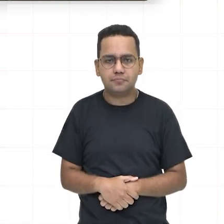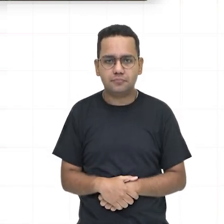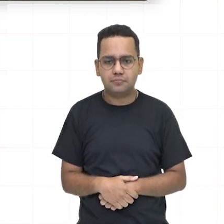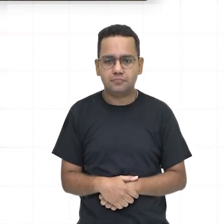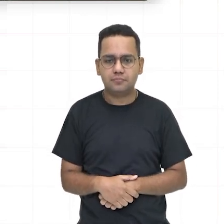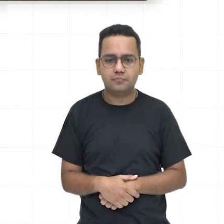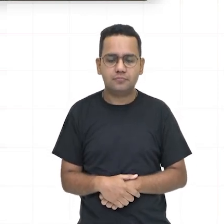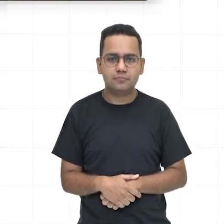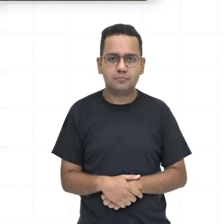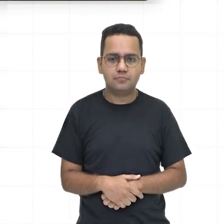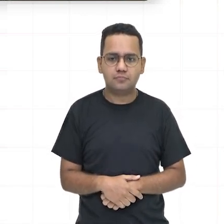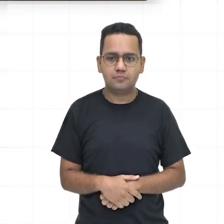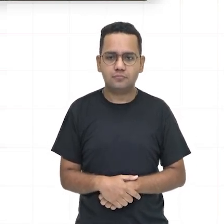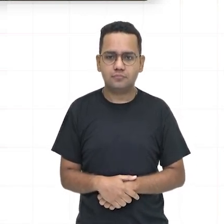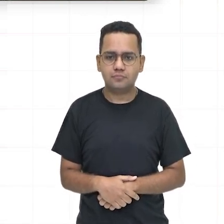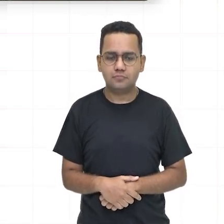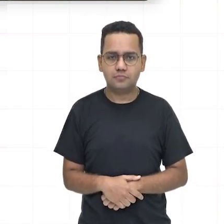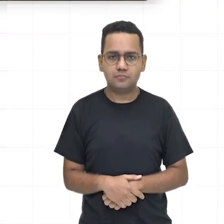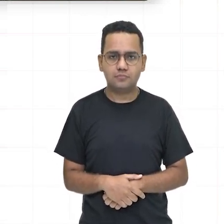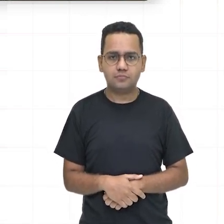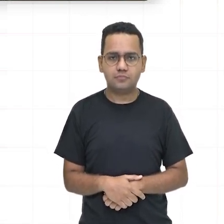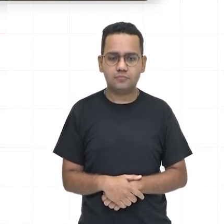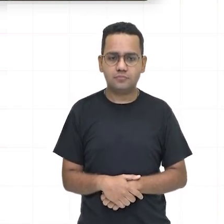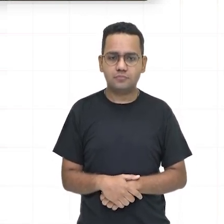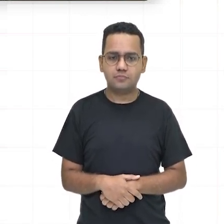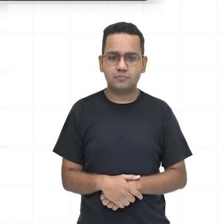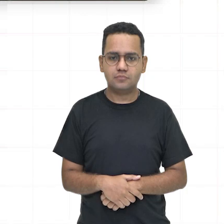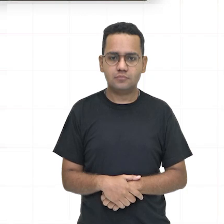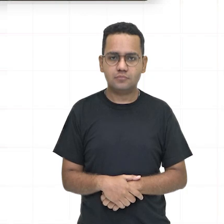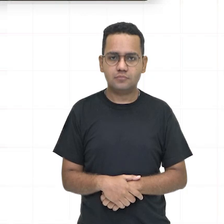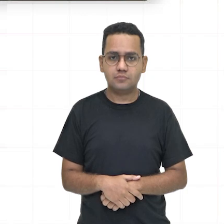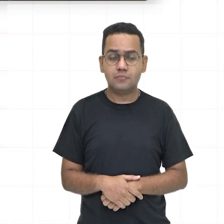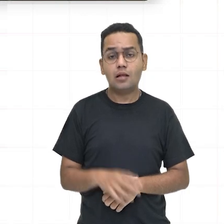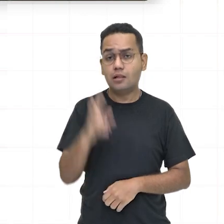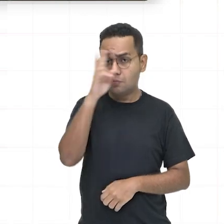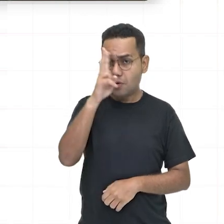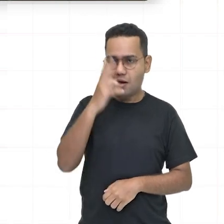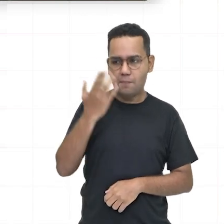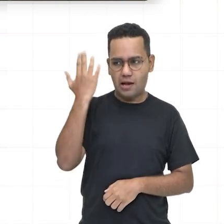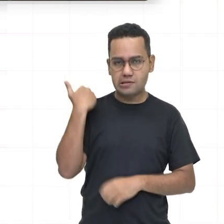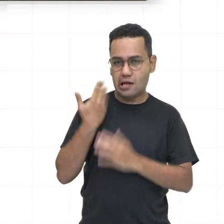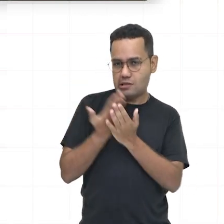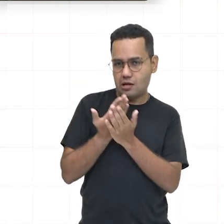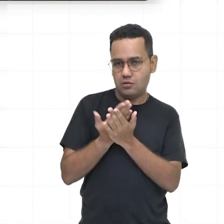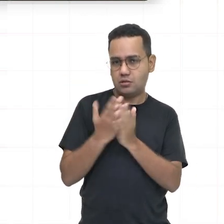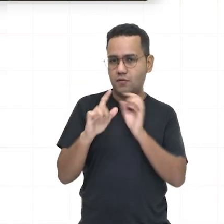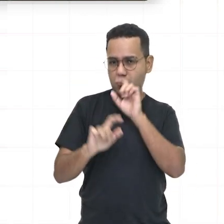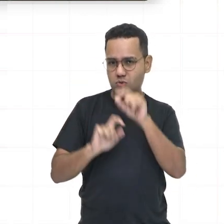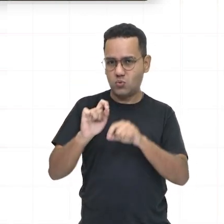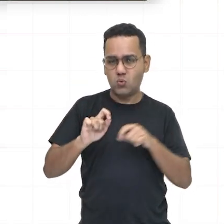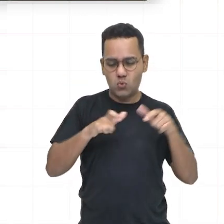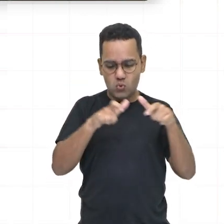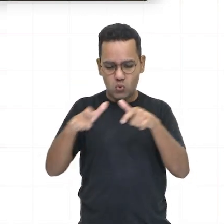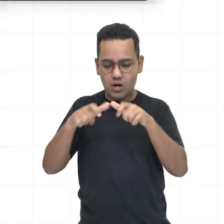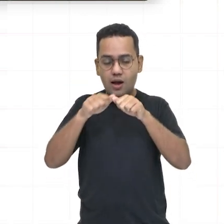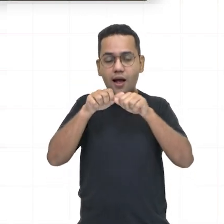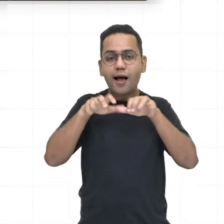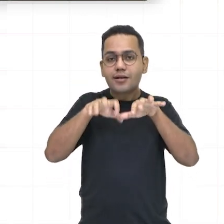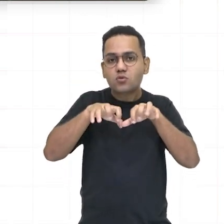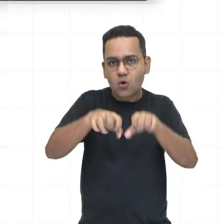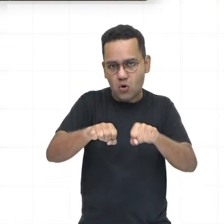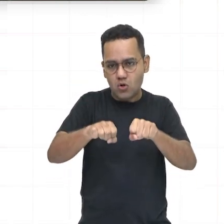se recorda lá dos nossos estudos, na época da implantação das colônias, você lembra que nós atravessávamos